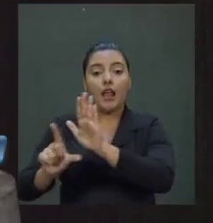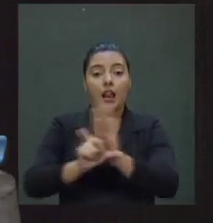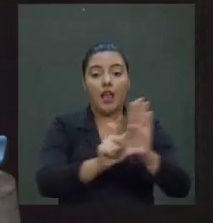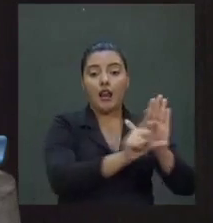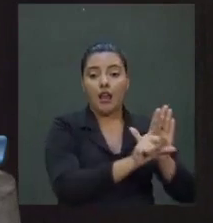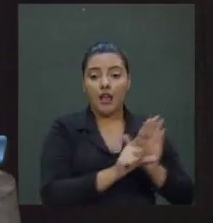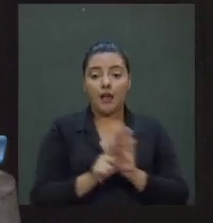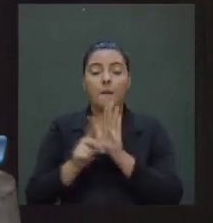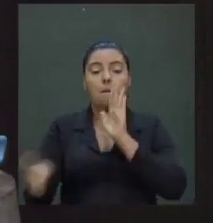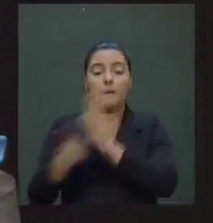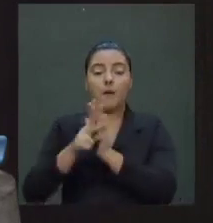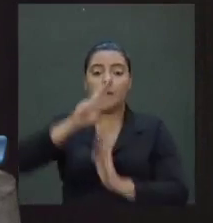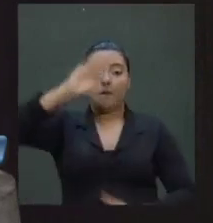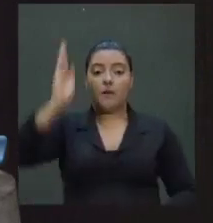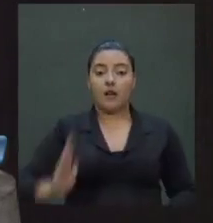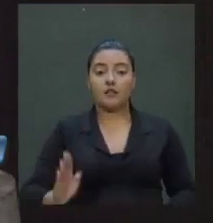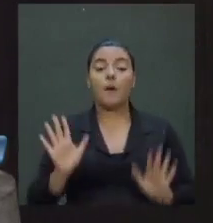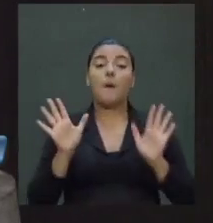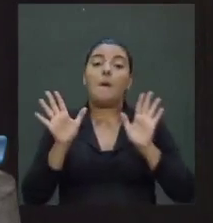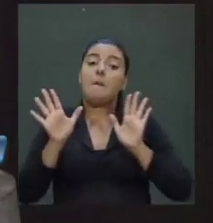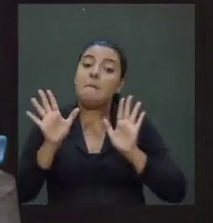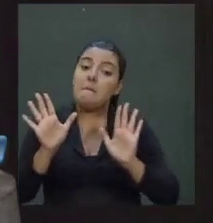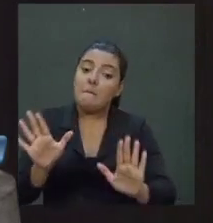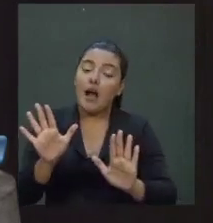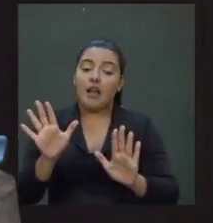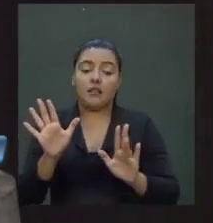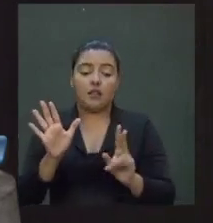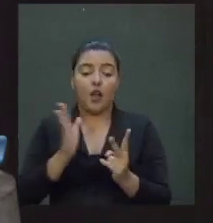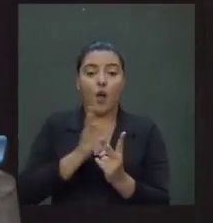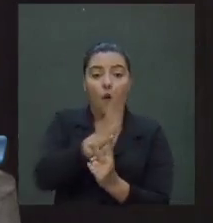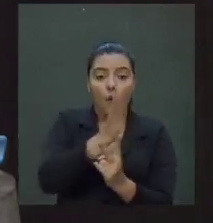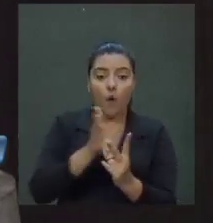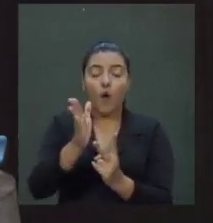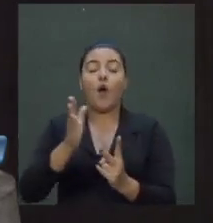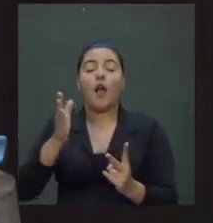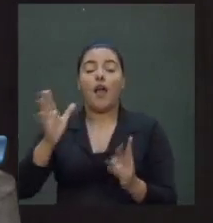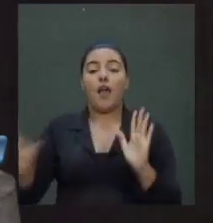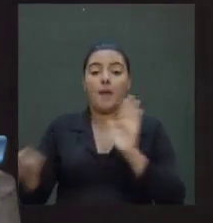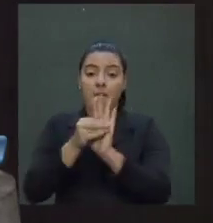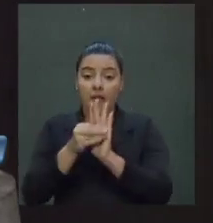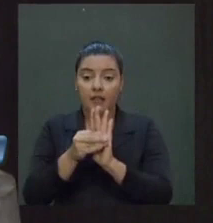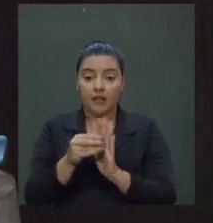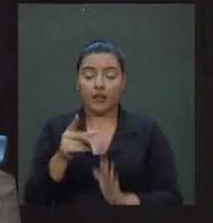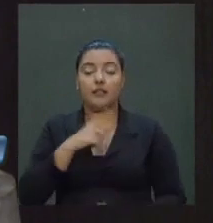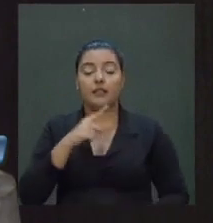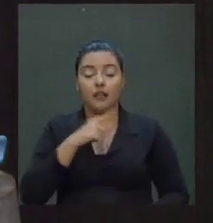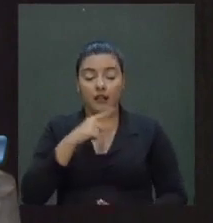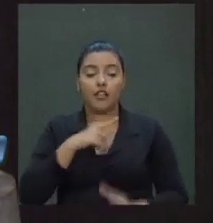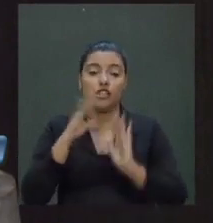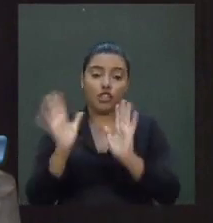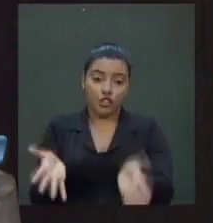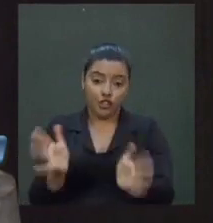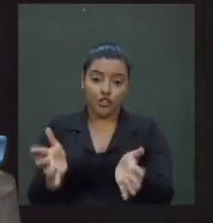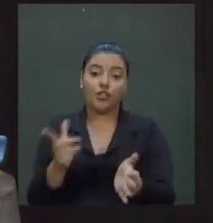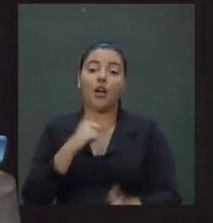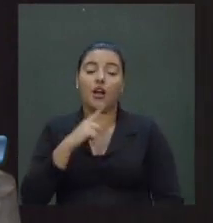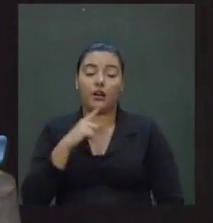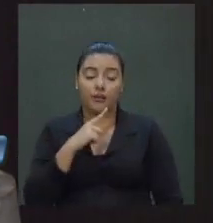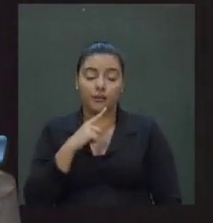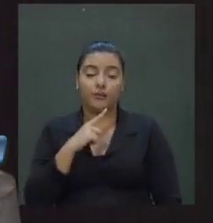Brasil. Mas eu queria me deter sobre as 2 outras emendas do deputado Evandro Leitão, que estas me